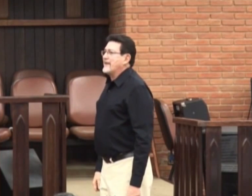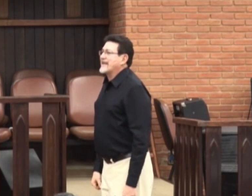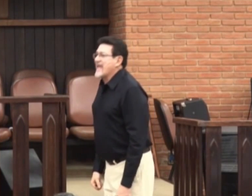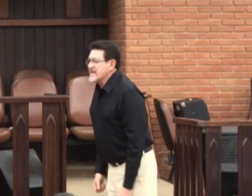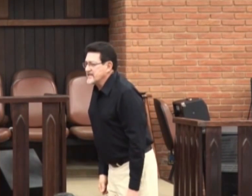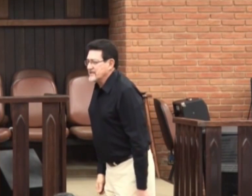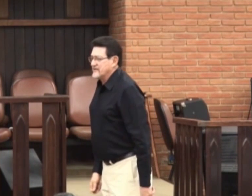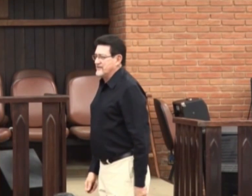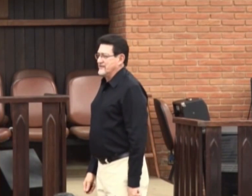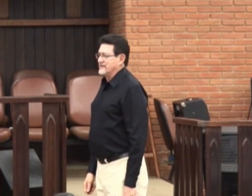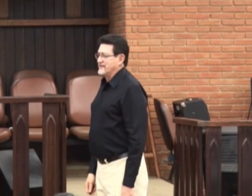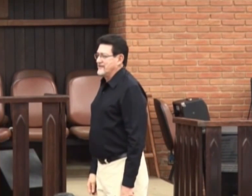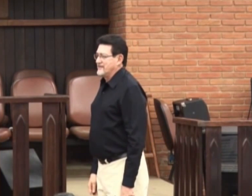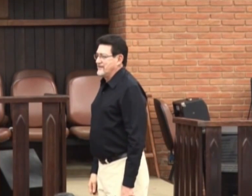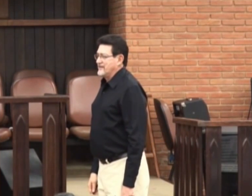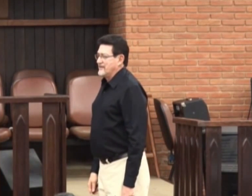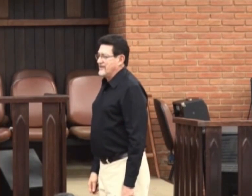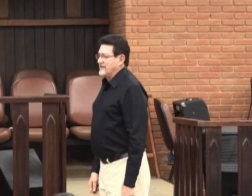Ele ama quem?